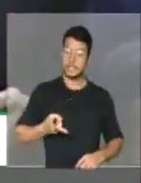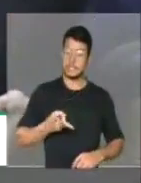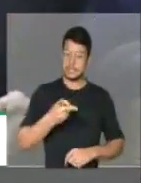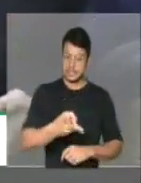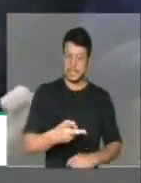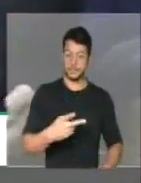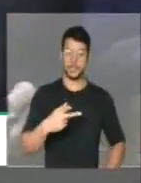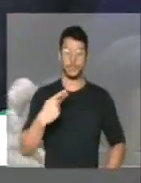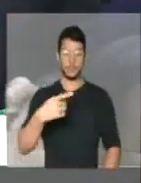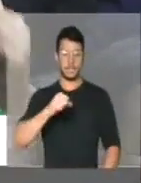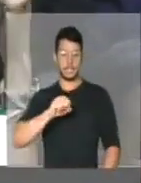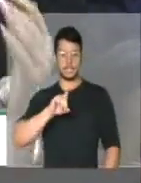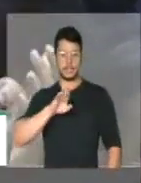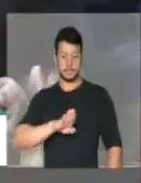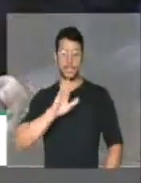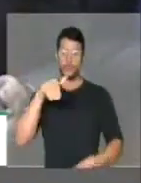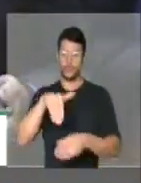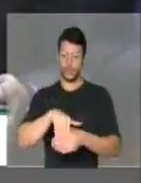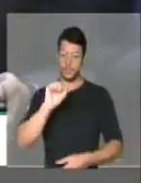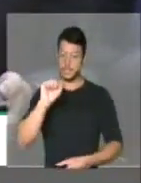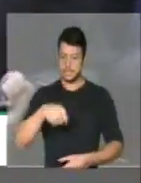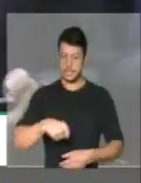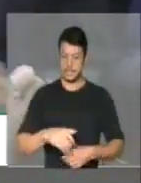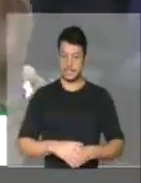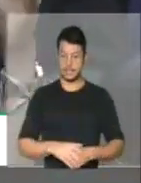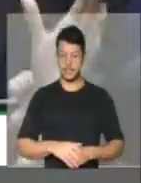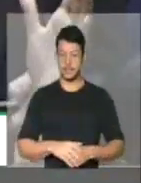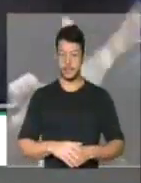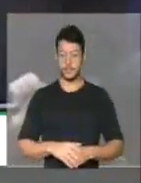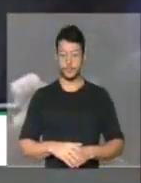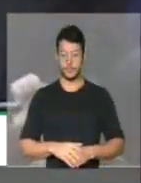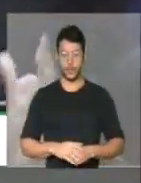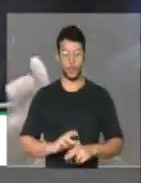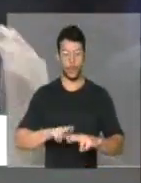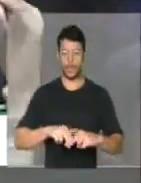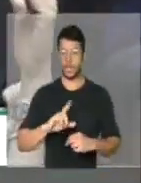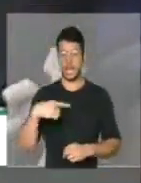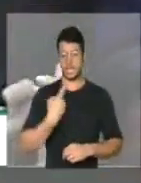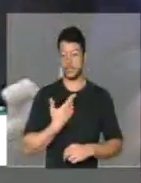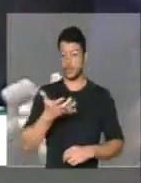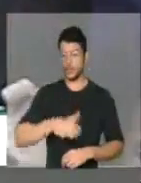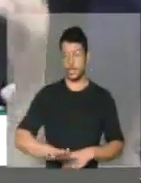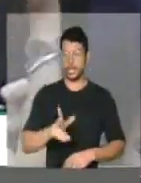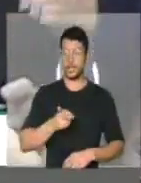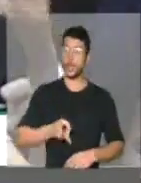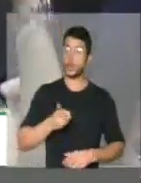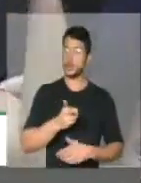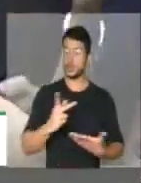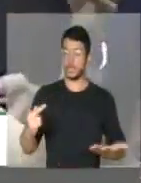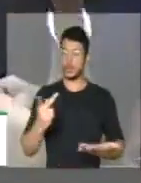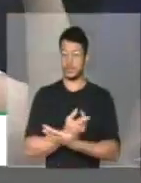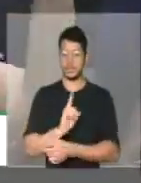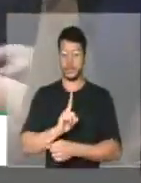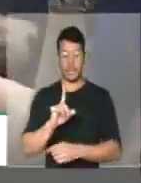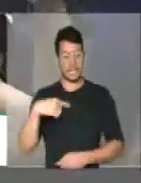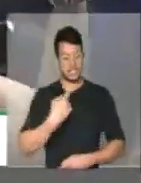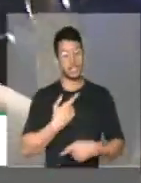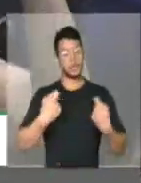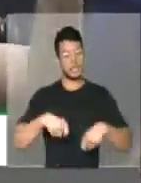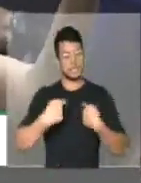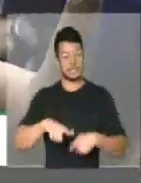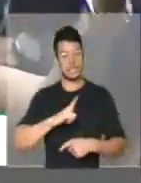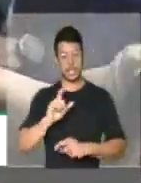PSDB no Brasil, que orientamos sim, orientamos para que não aconteça mais e que a gente possa aqui, emanada uma política de